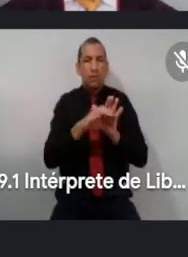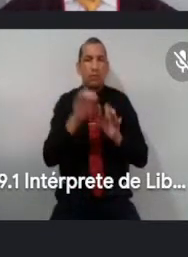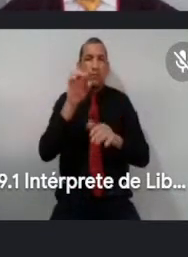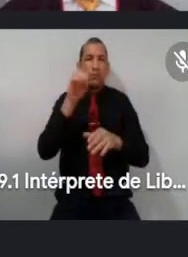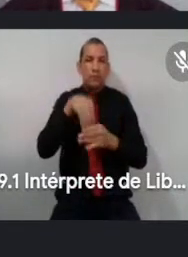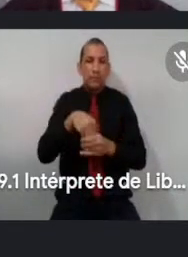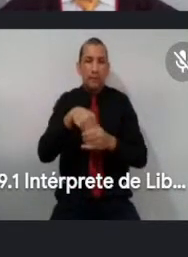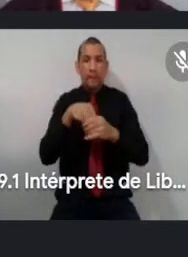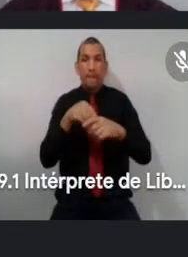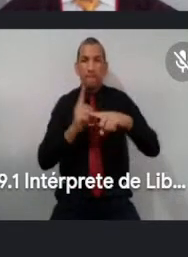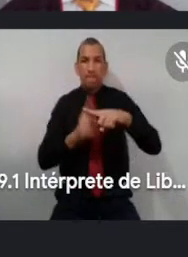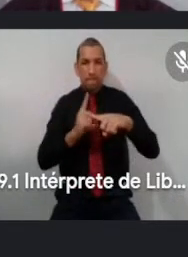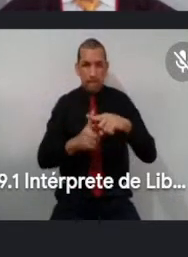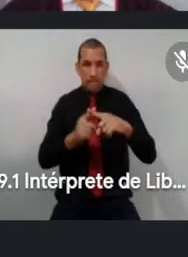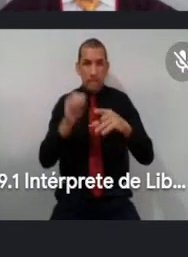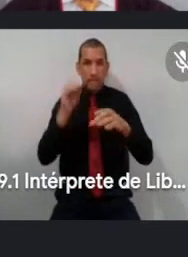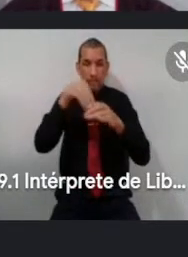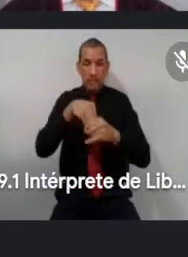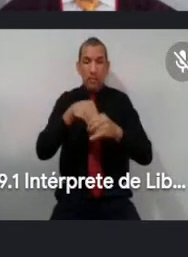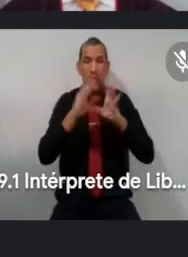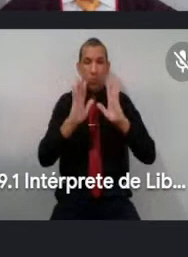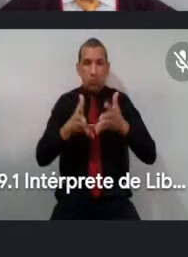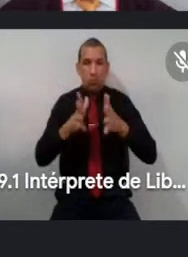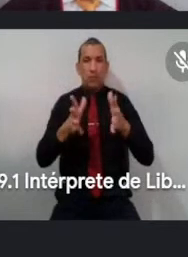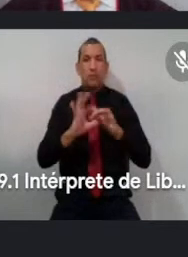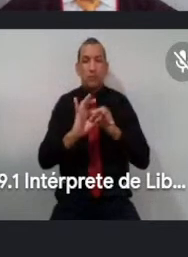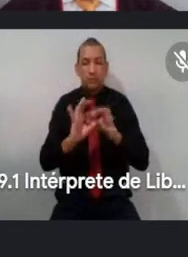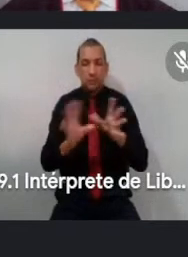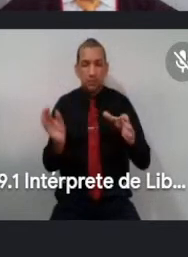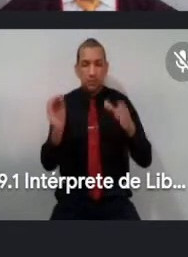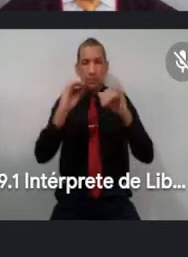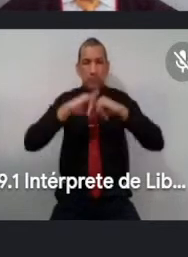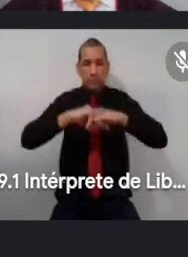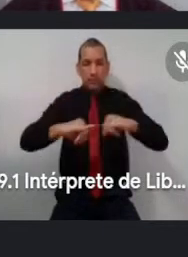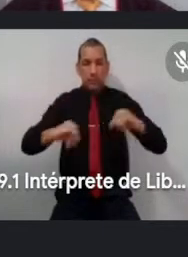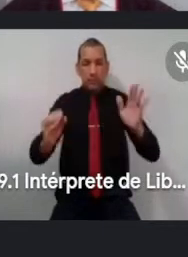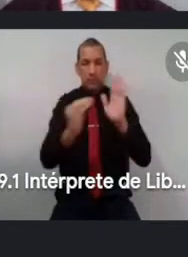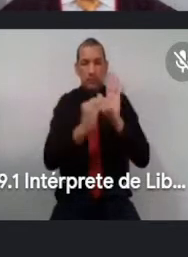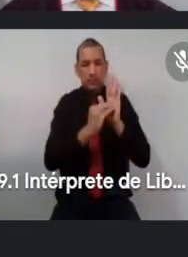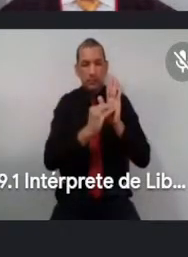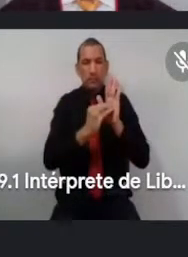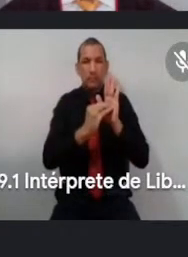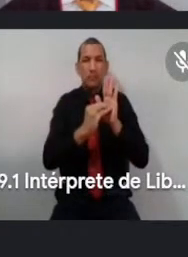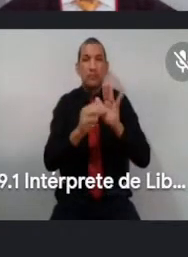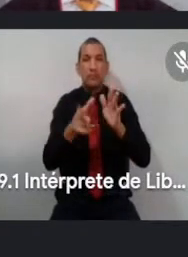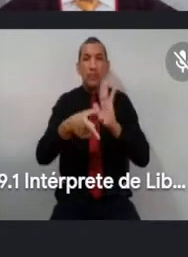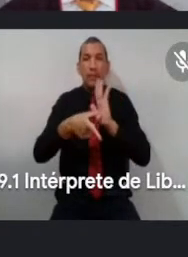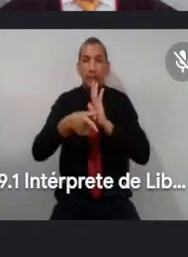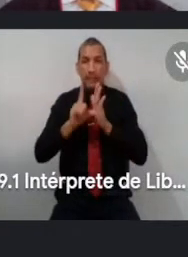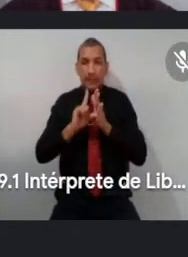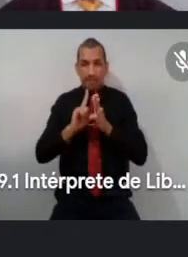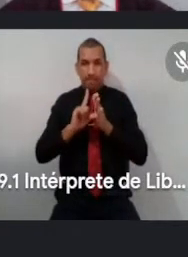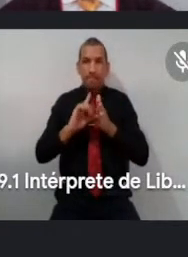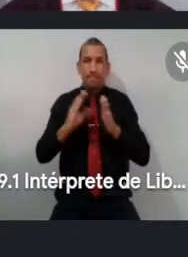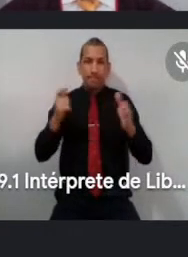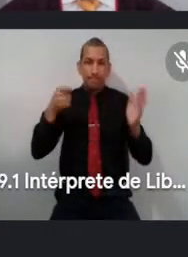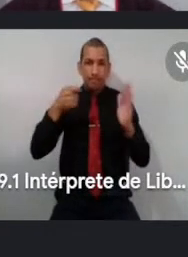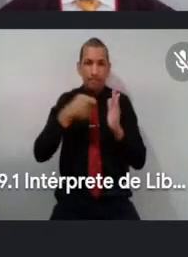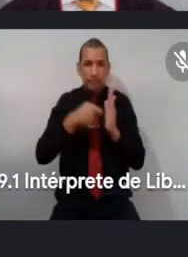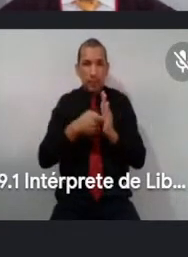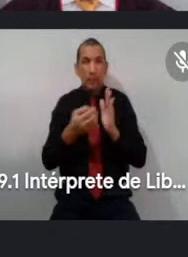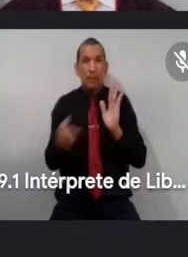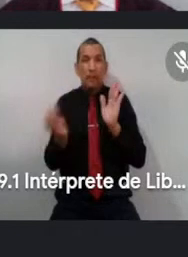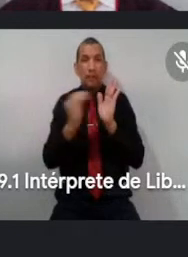dando porque como volto já foi disponibilizado eu já vou passar para antes de adentrar no mérito